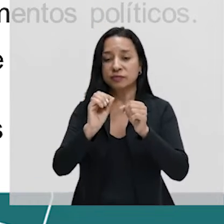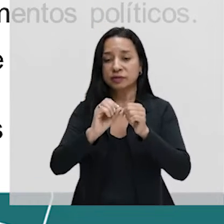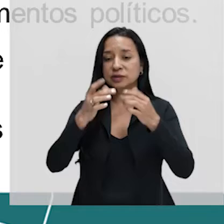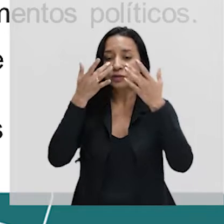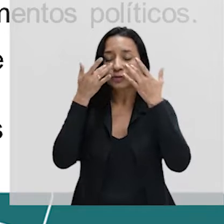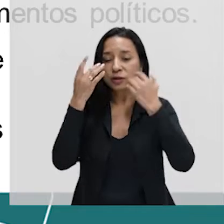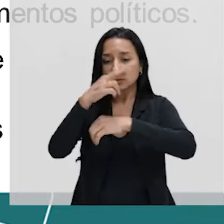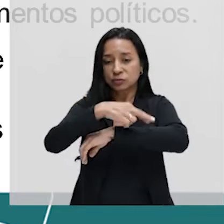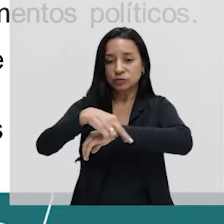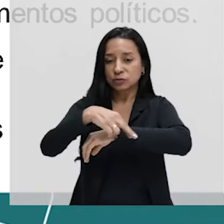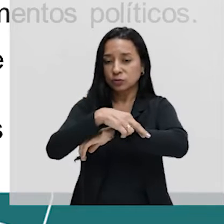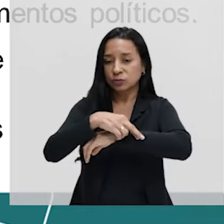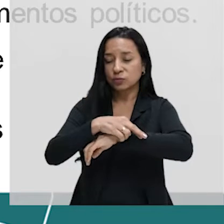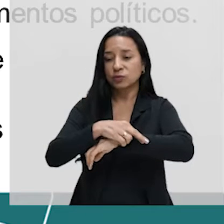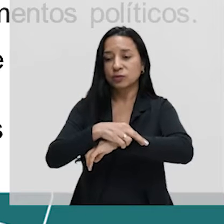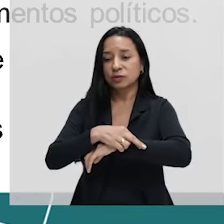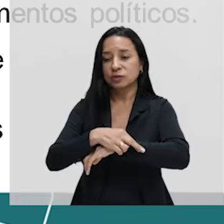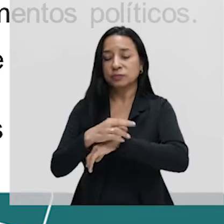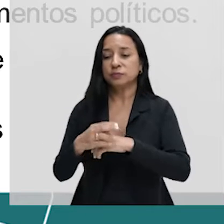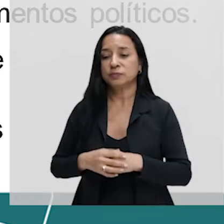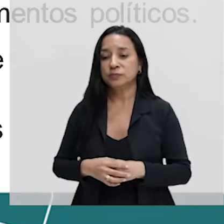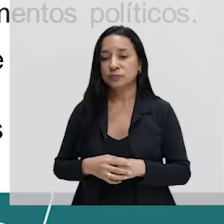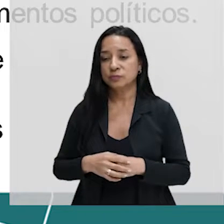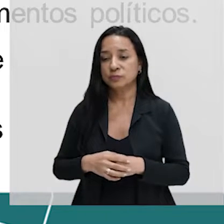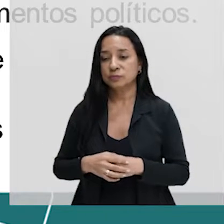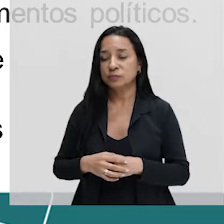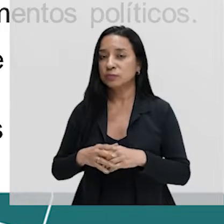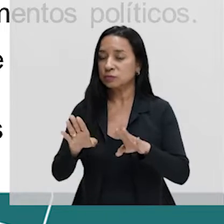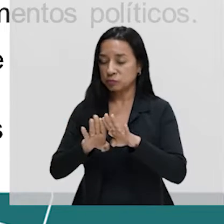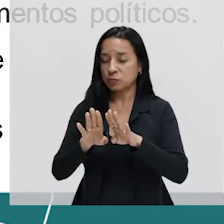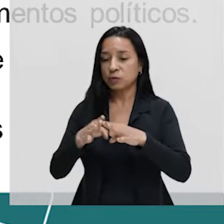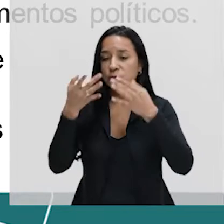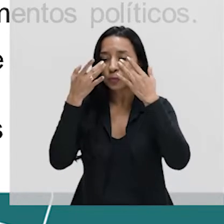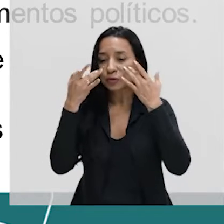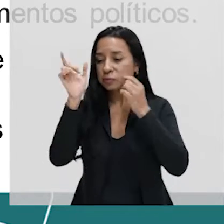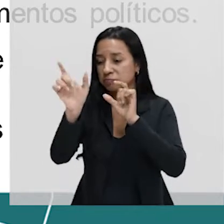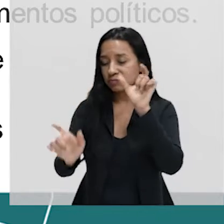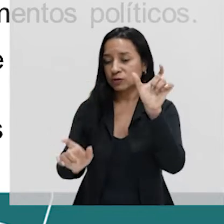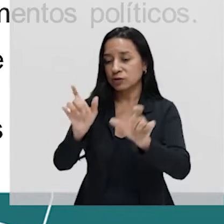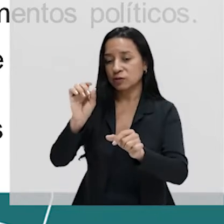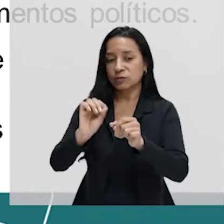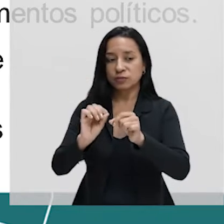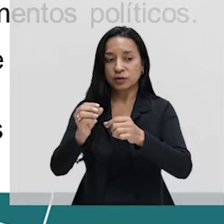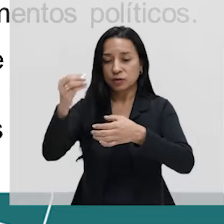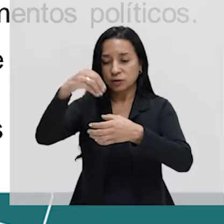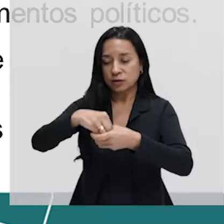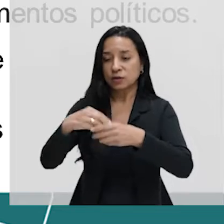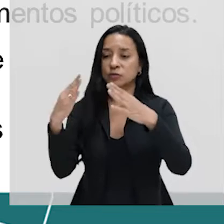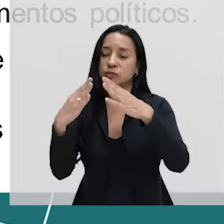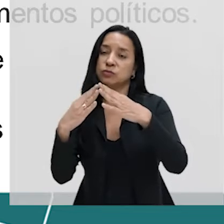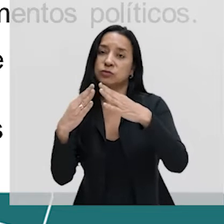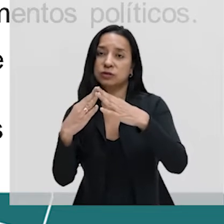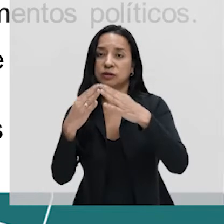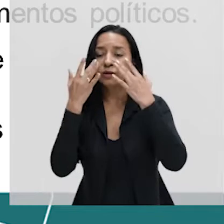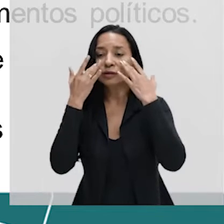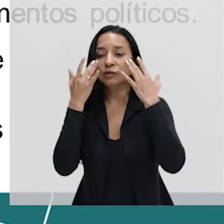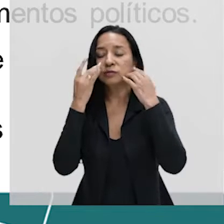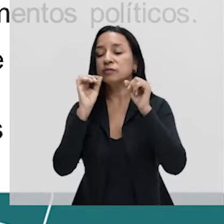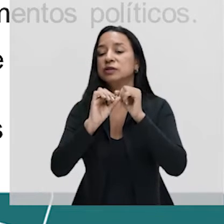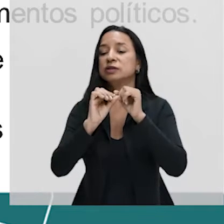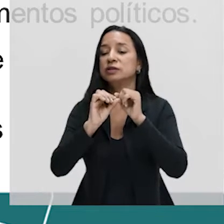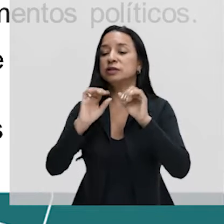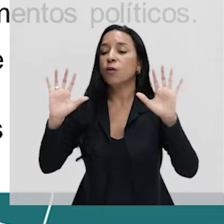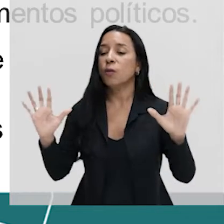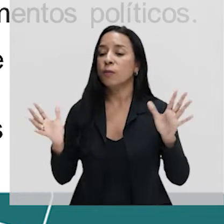teatro de rua, durante o Renascimento, além dos espetáculos que eram feitos dentro dos teatros fisicamente falando, se faziam